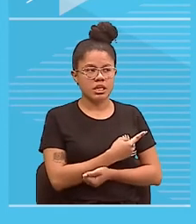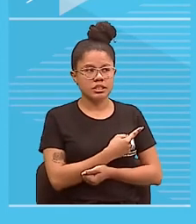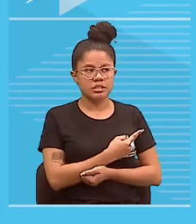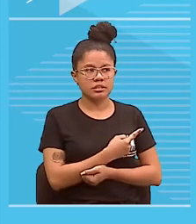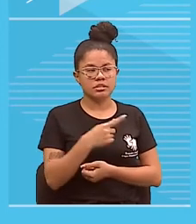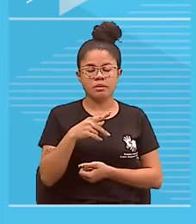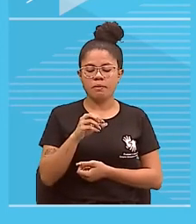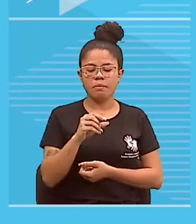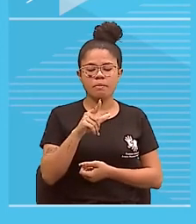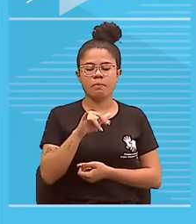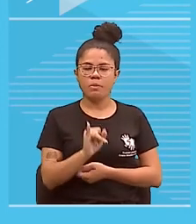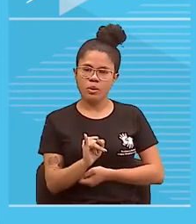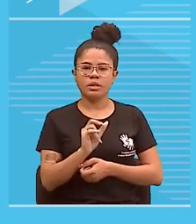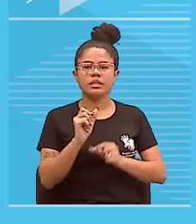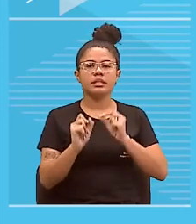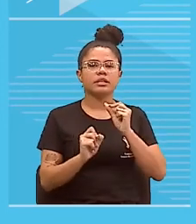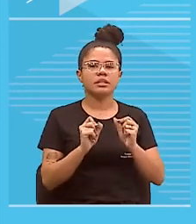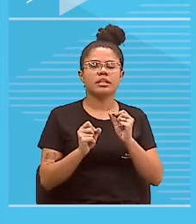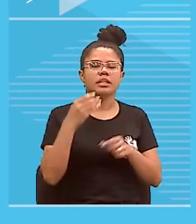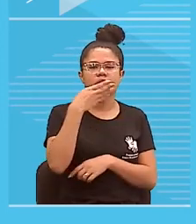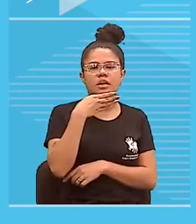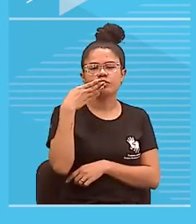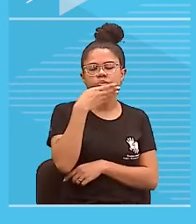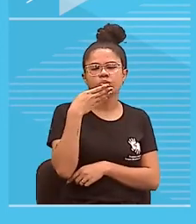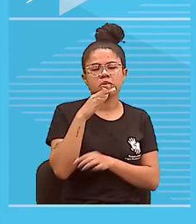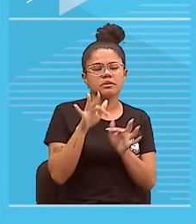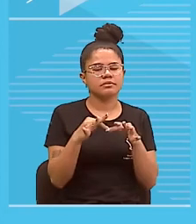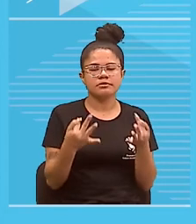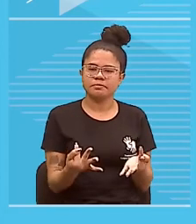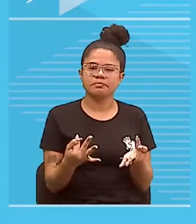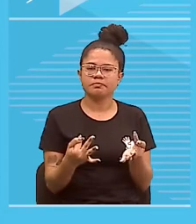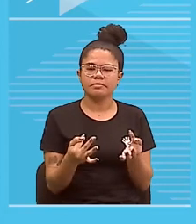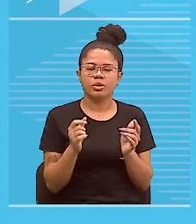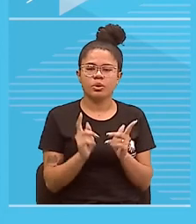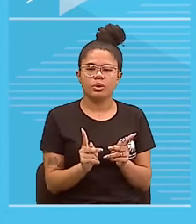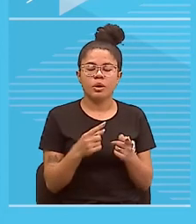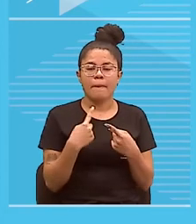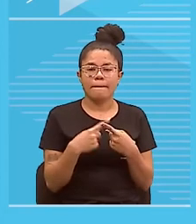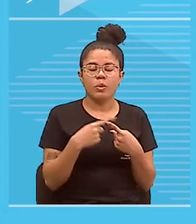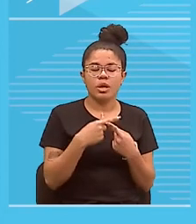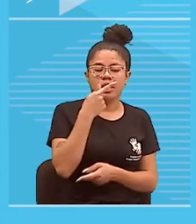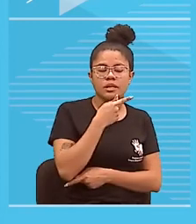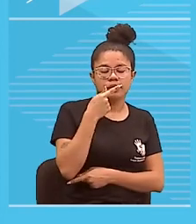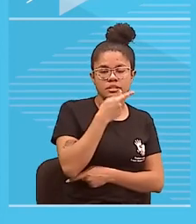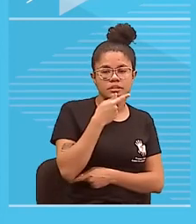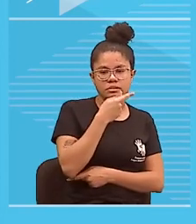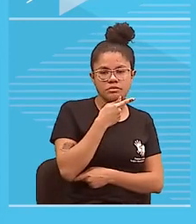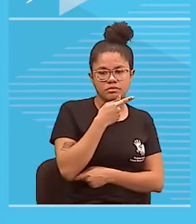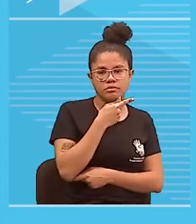polissacarídeos em açúcares simples porque glicídios